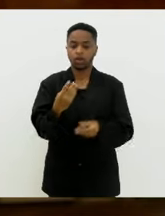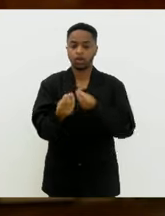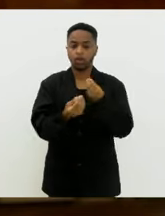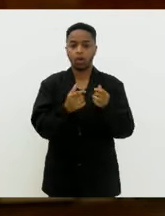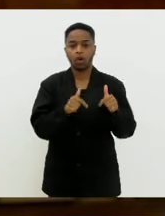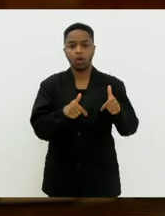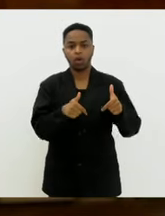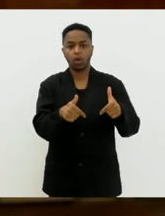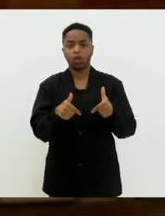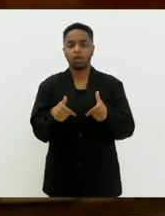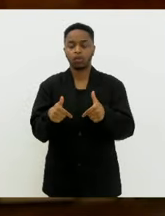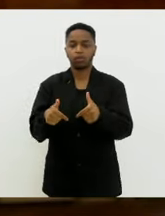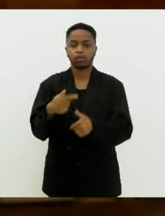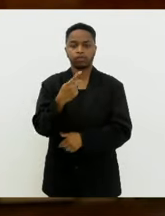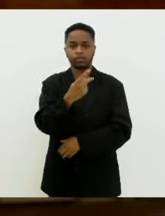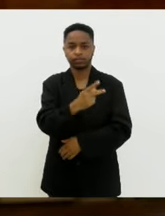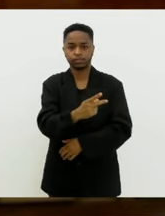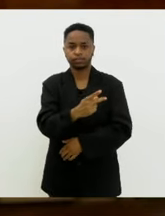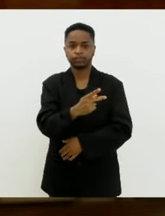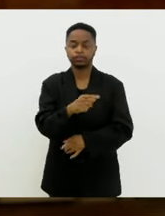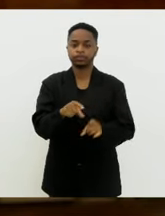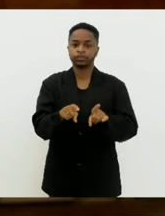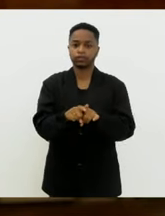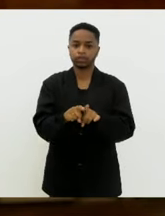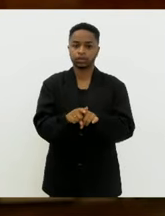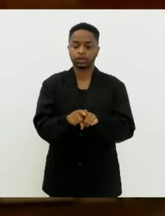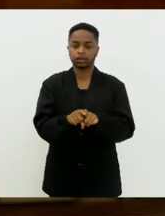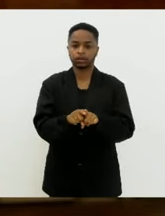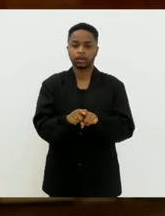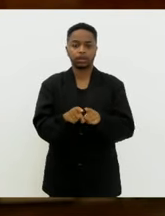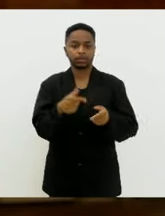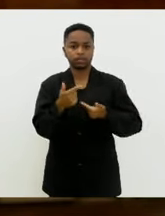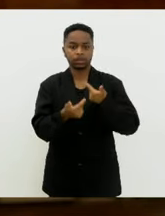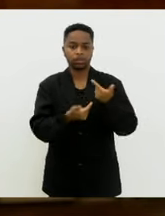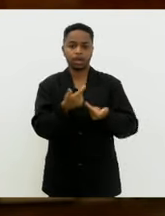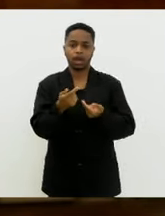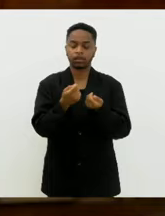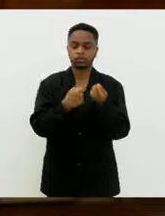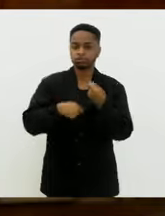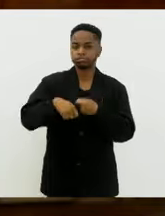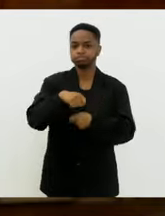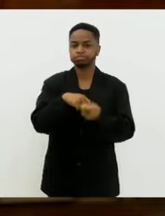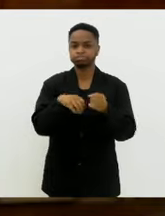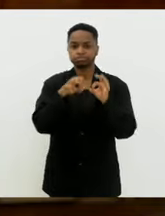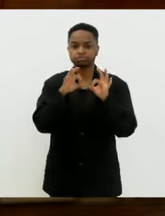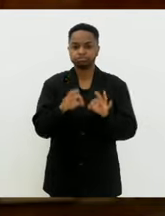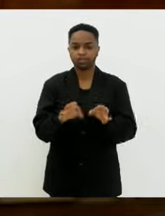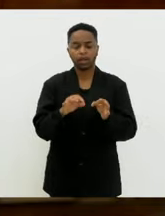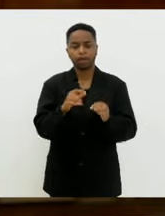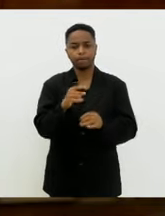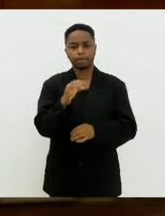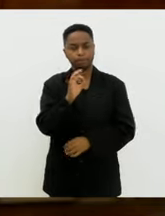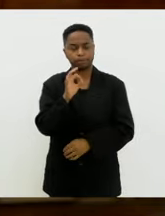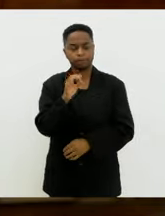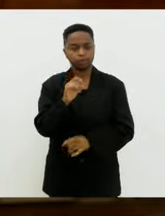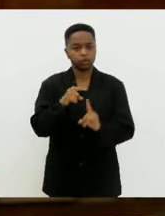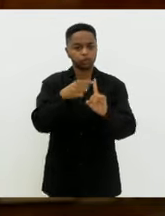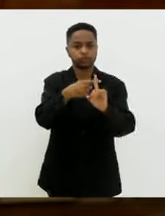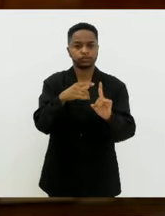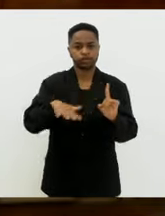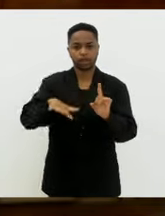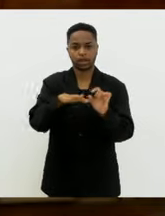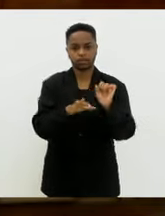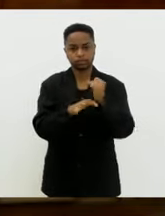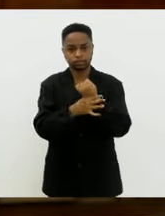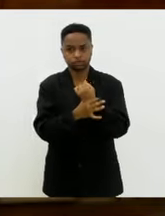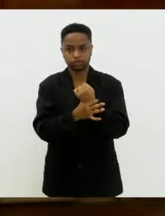quanto a sua atribuição e a sua administração tem sido positiva na área da segurança, na